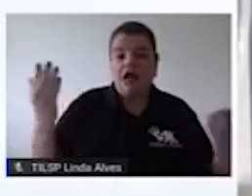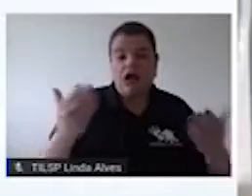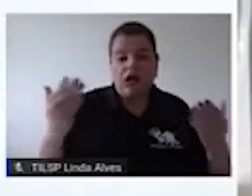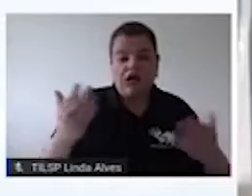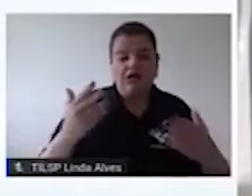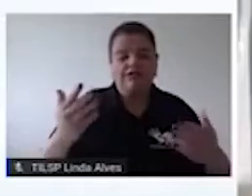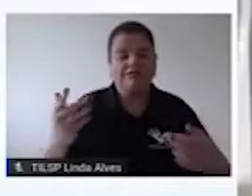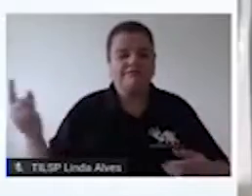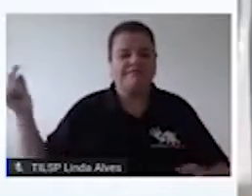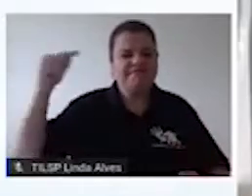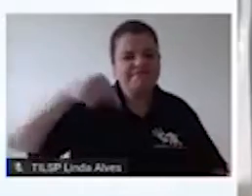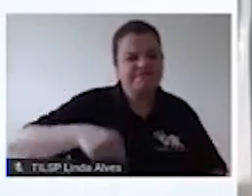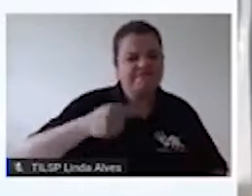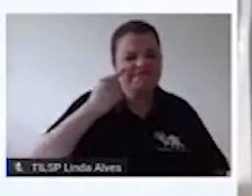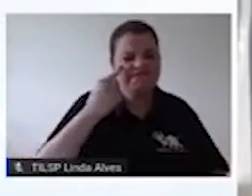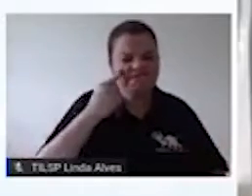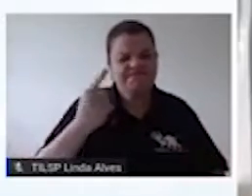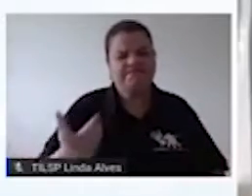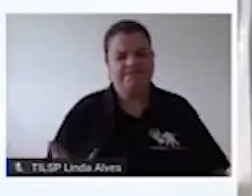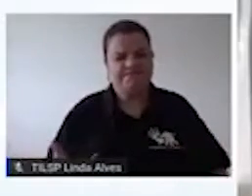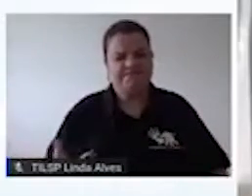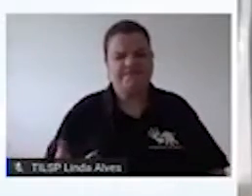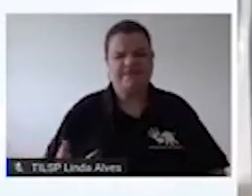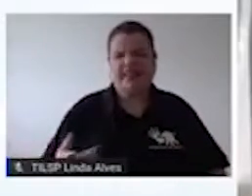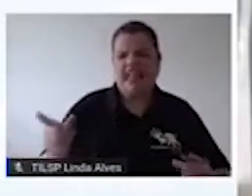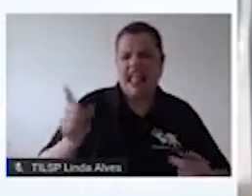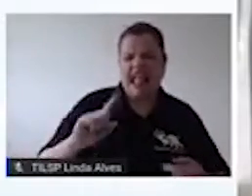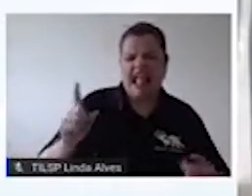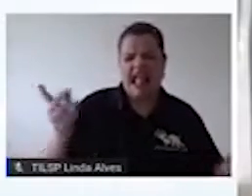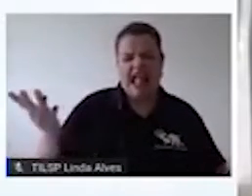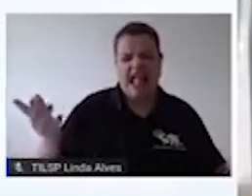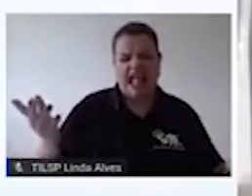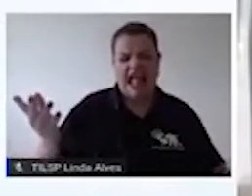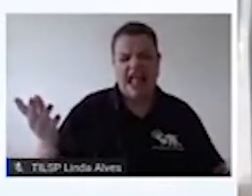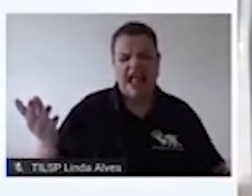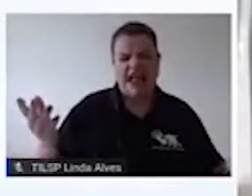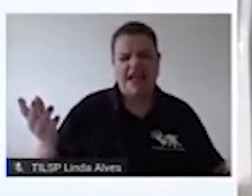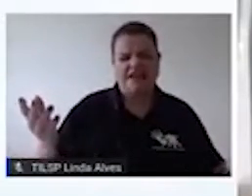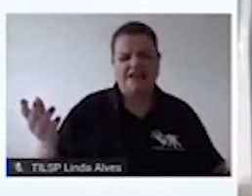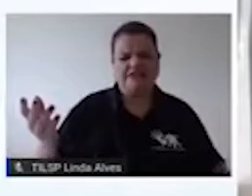federal de totalmente, assim, de não ter